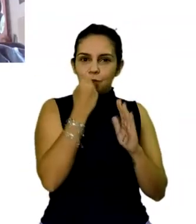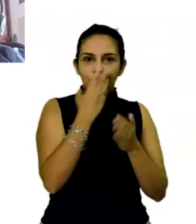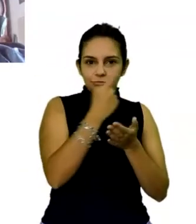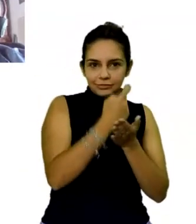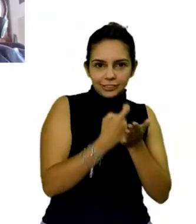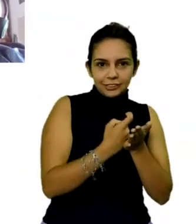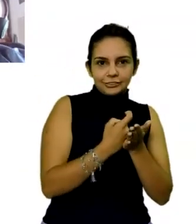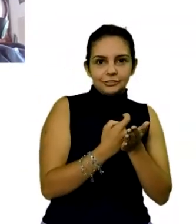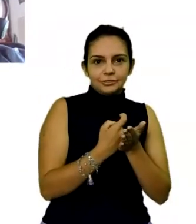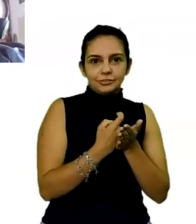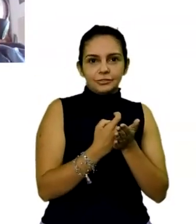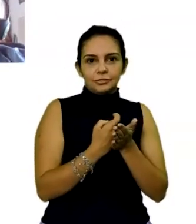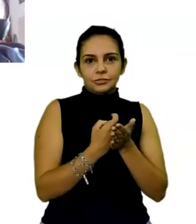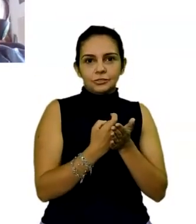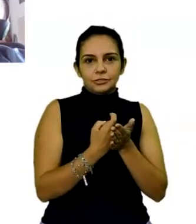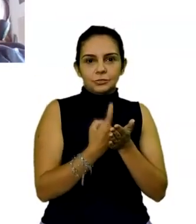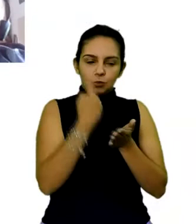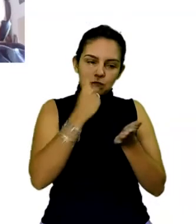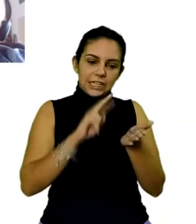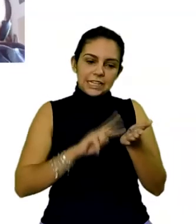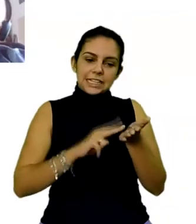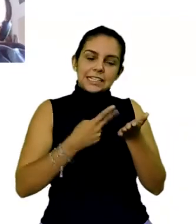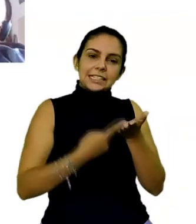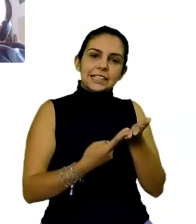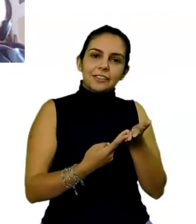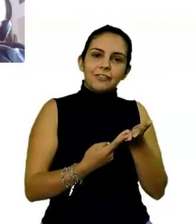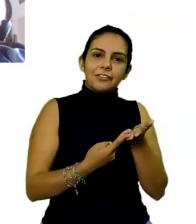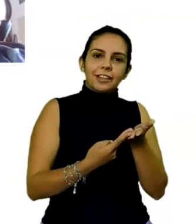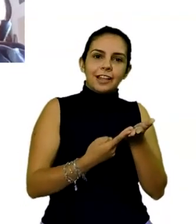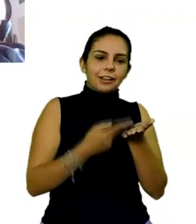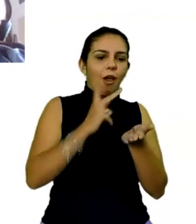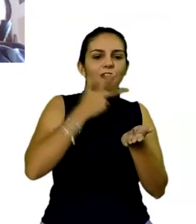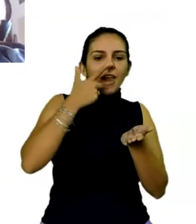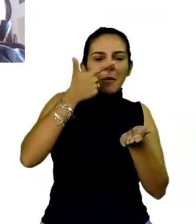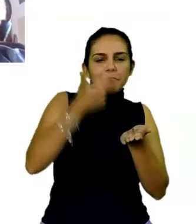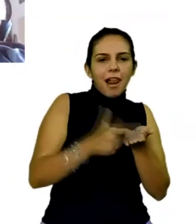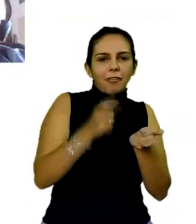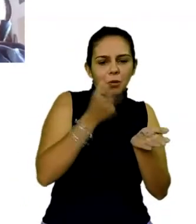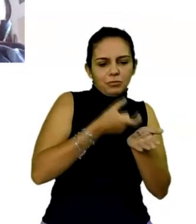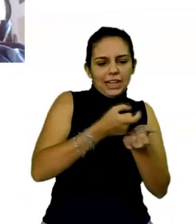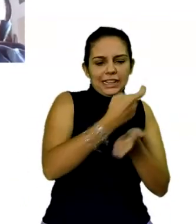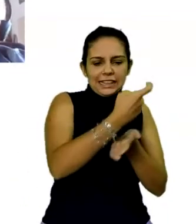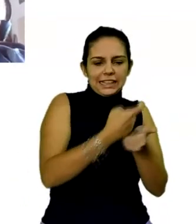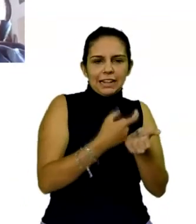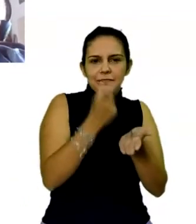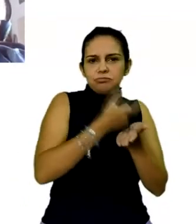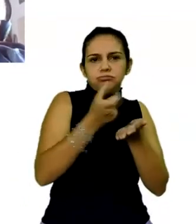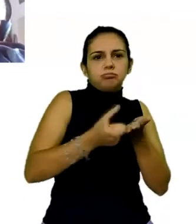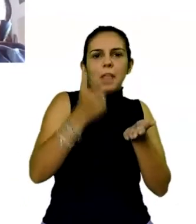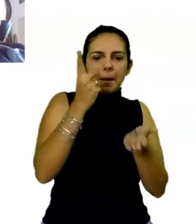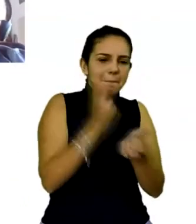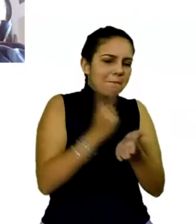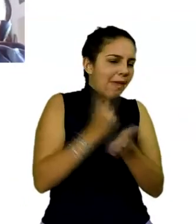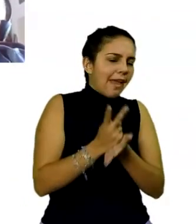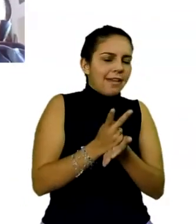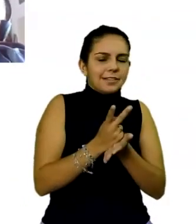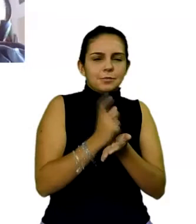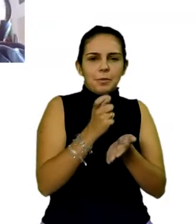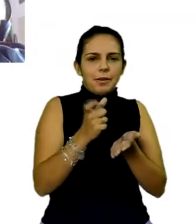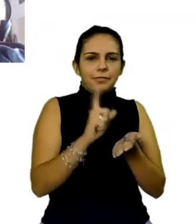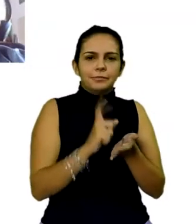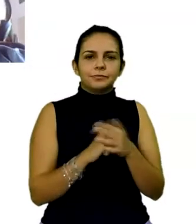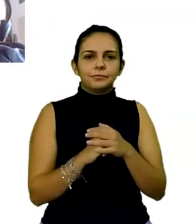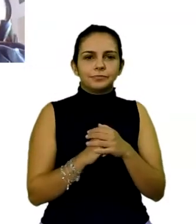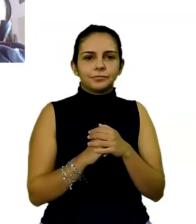bom texto, você tem que procurar um sinônimo, não repetir palavras, senão o texto fica pobre. Só que